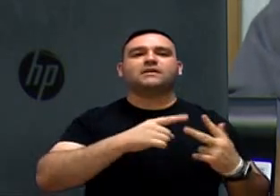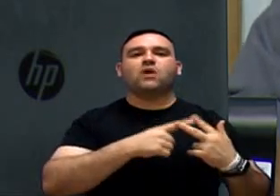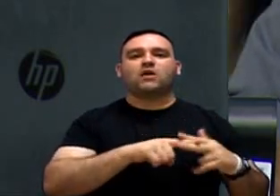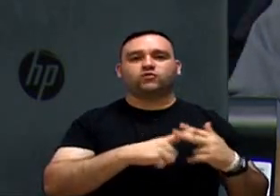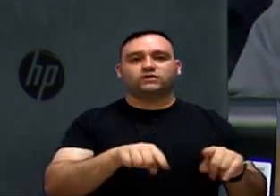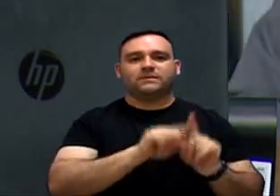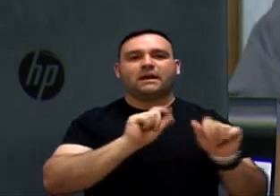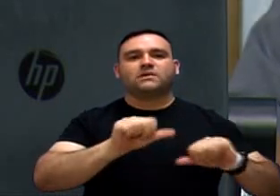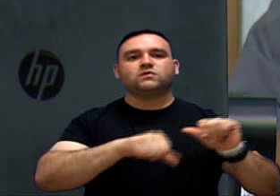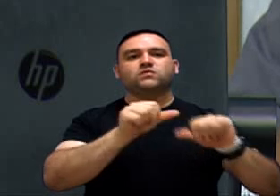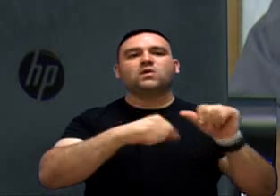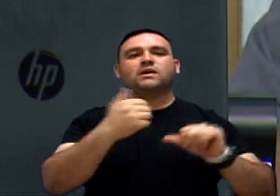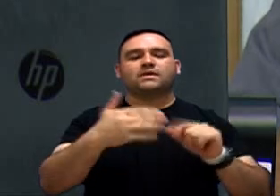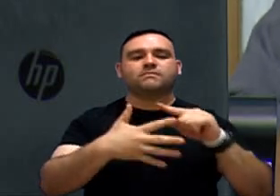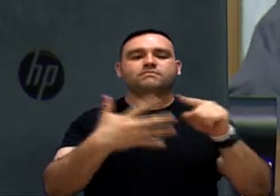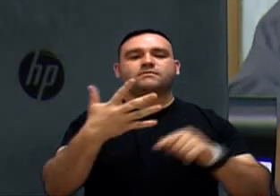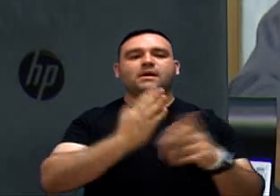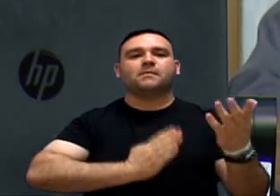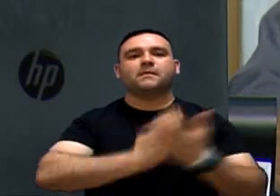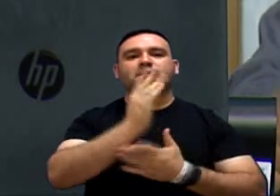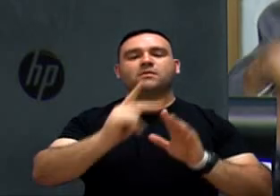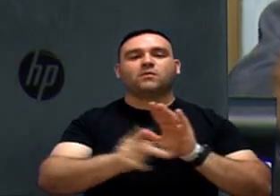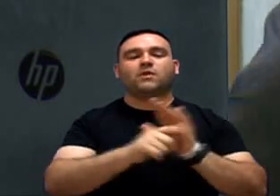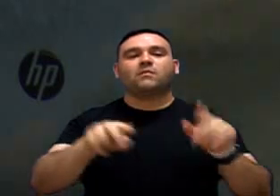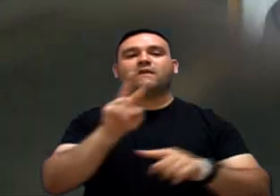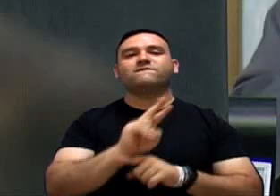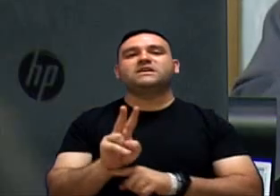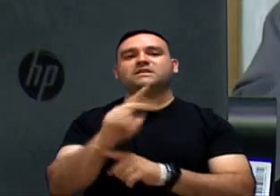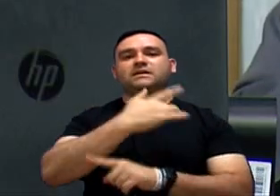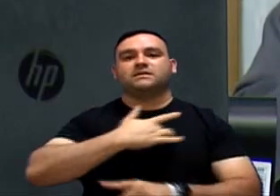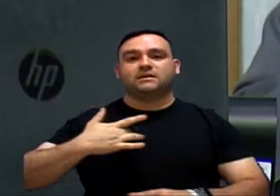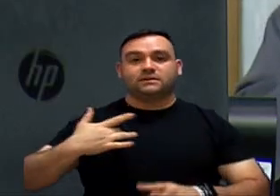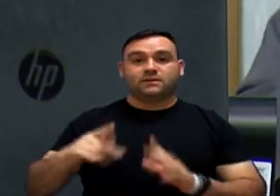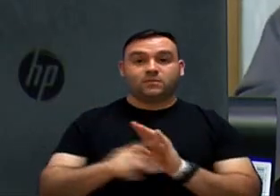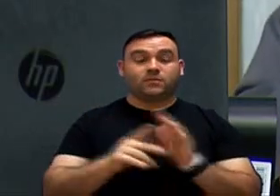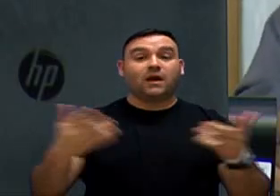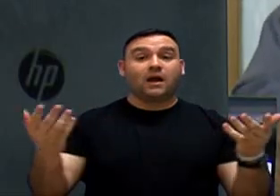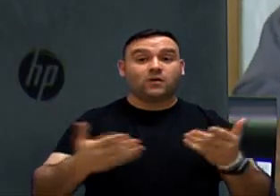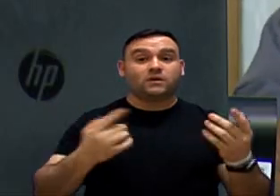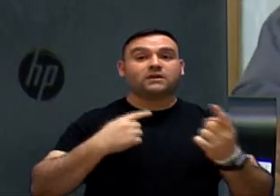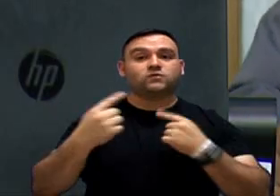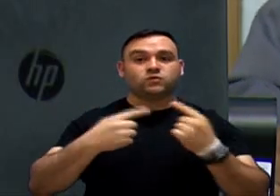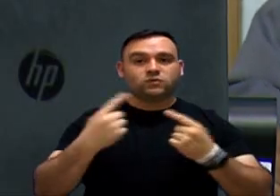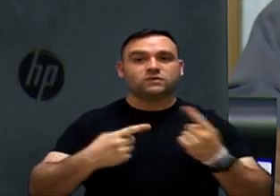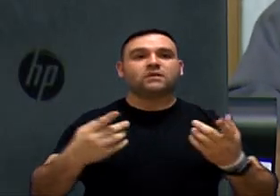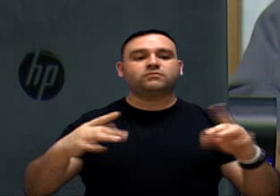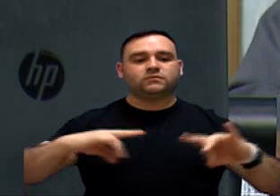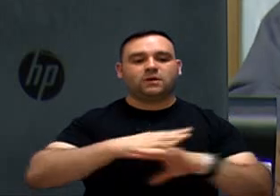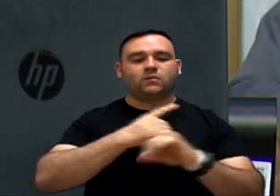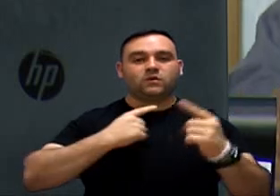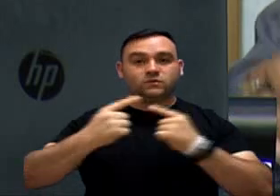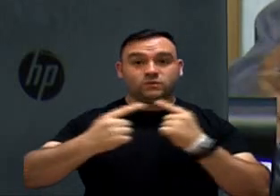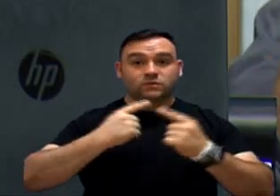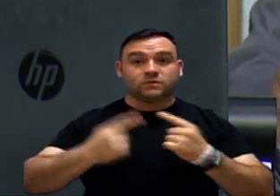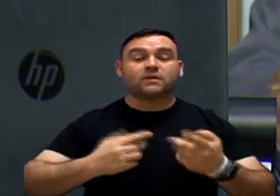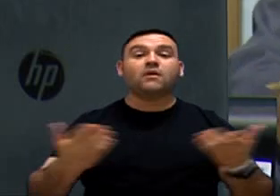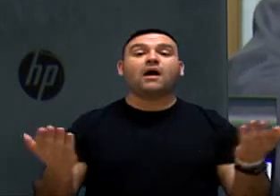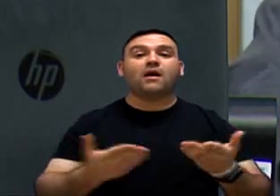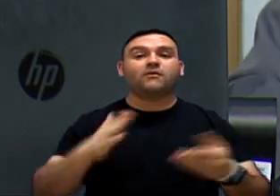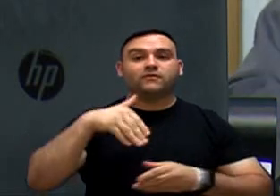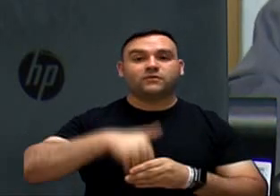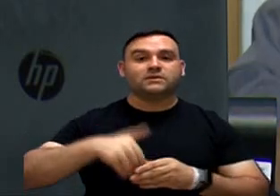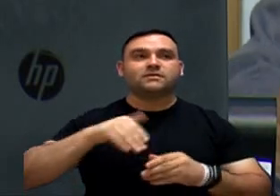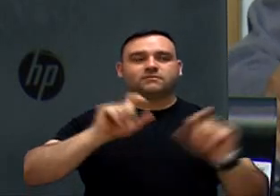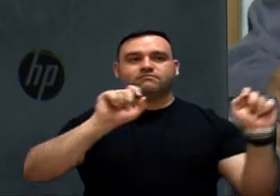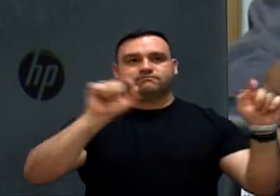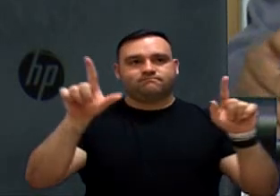e alteração de requisitos de ingresso do cargo de agente de vigilância sanitária. Eu coloco em discussão, é encerrada a discussão, em